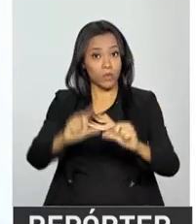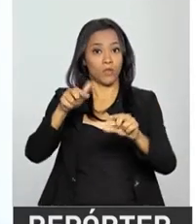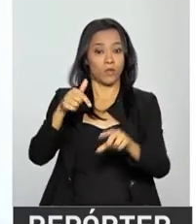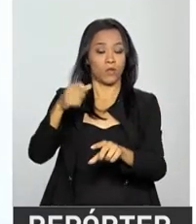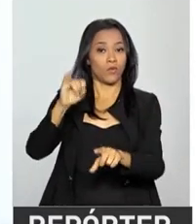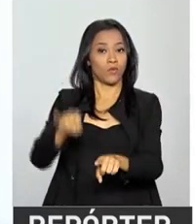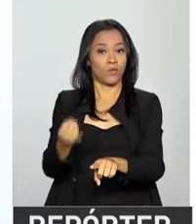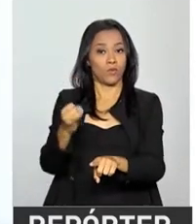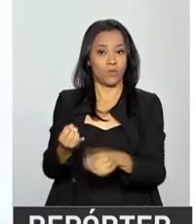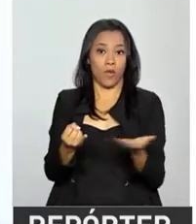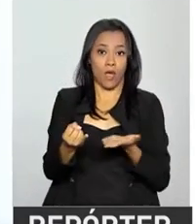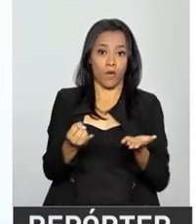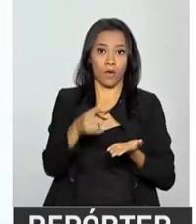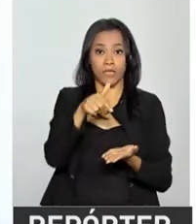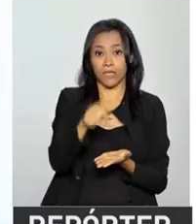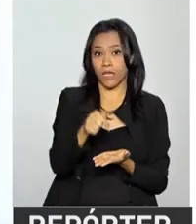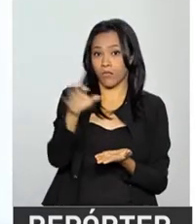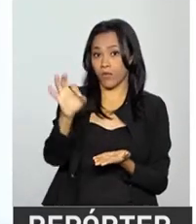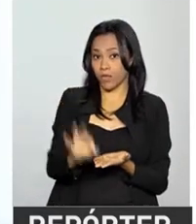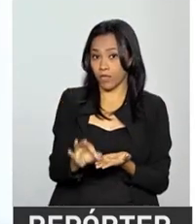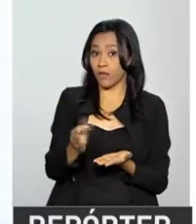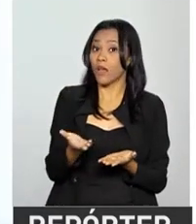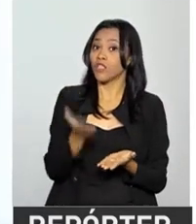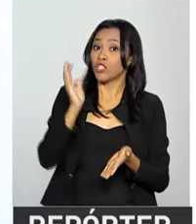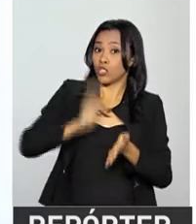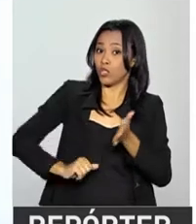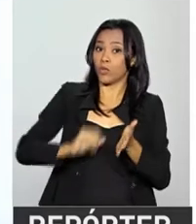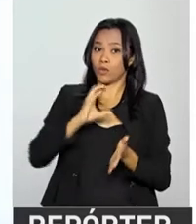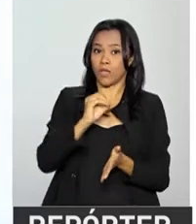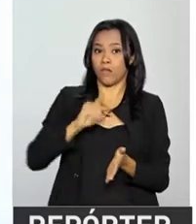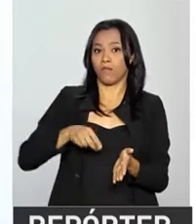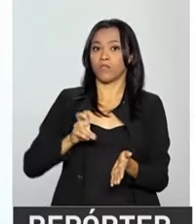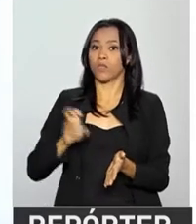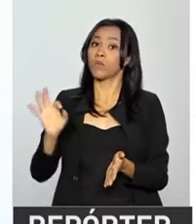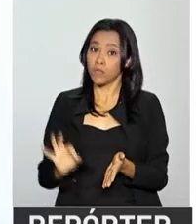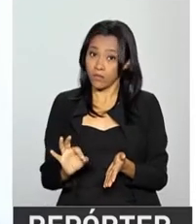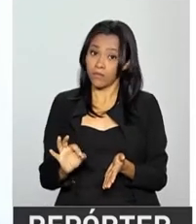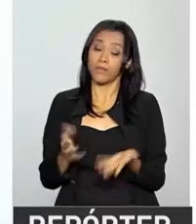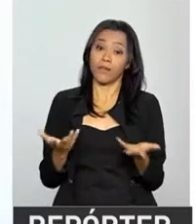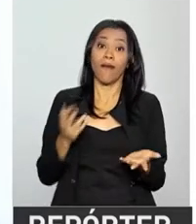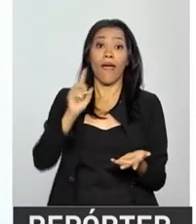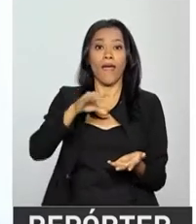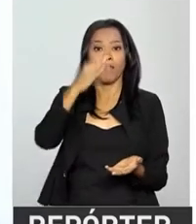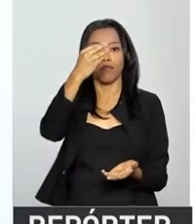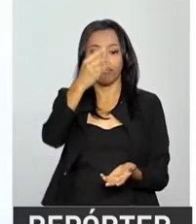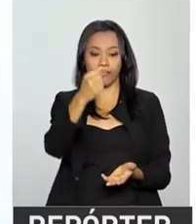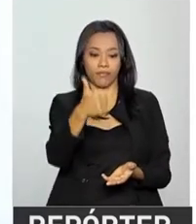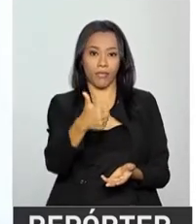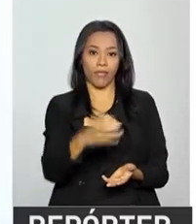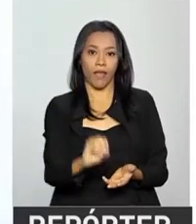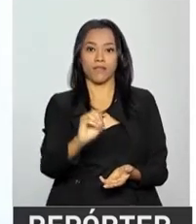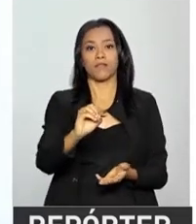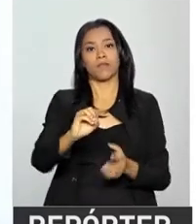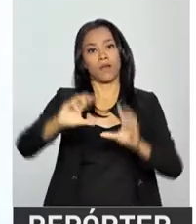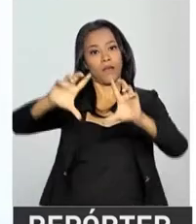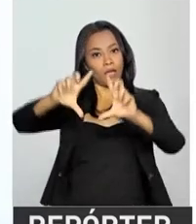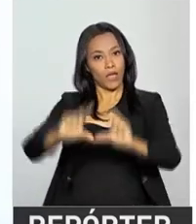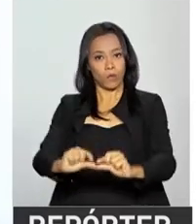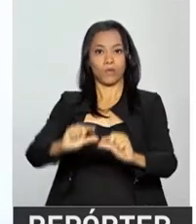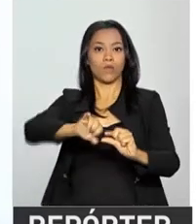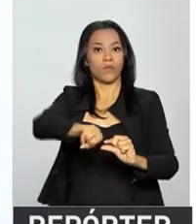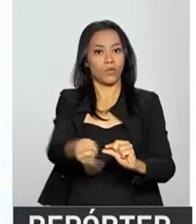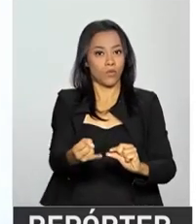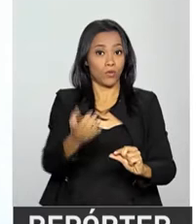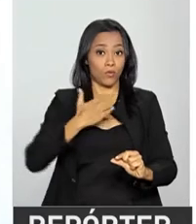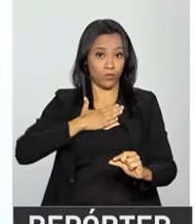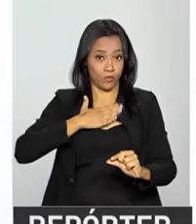em 7% reduziu mais meio por cento vocês sabem que é a décima redução de juros no nosso